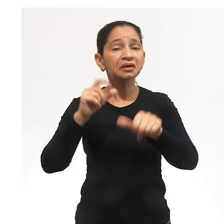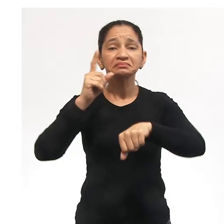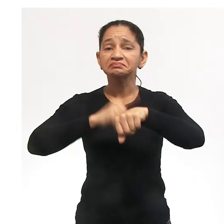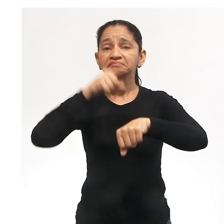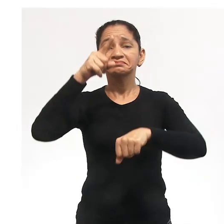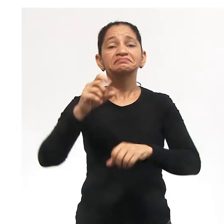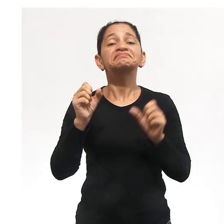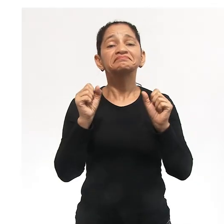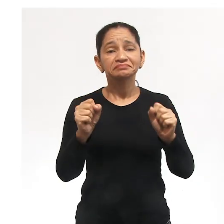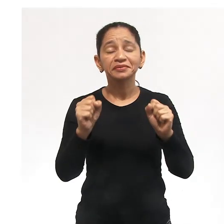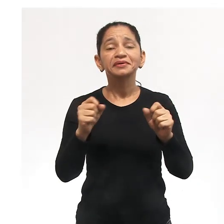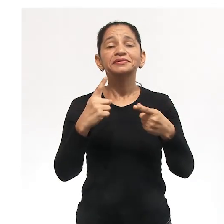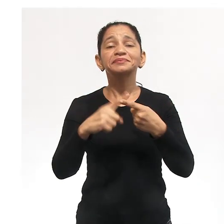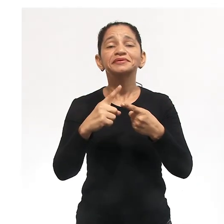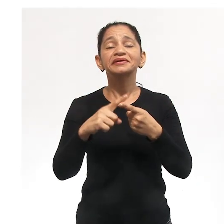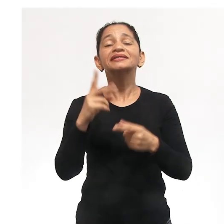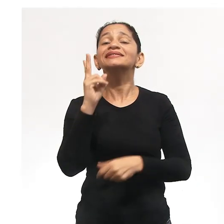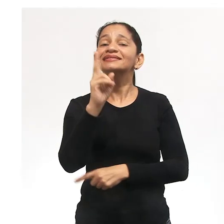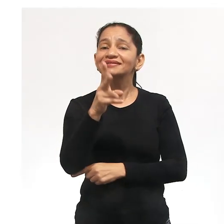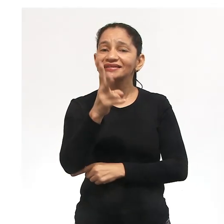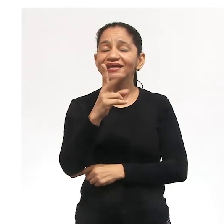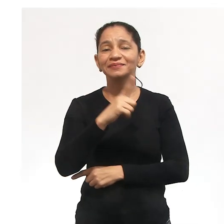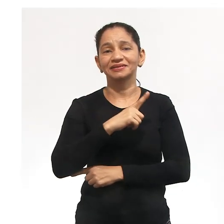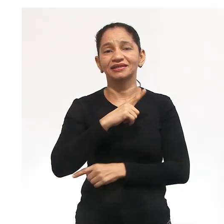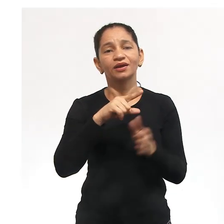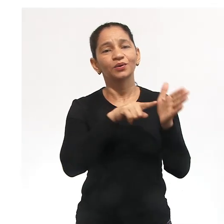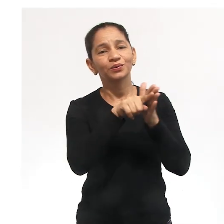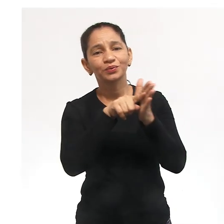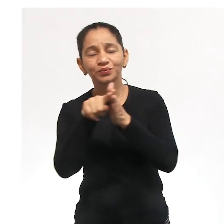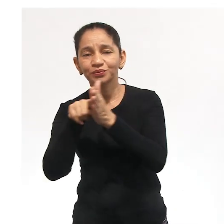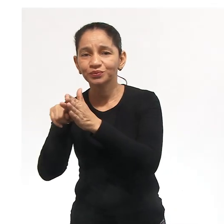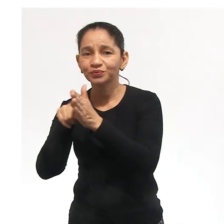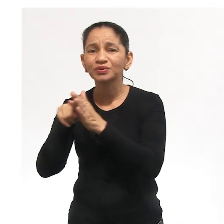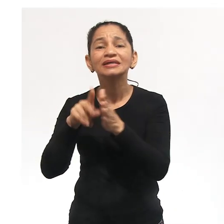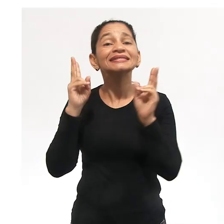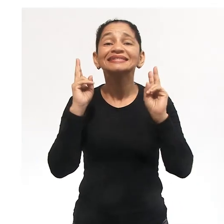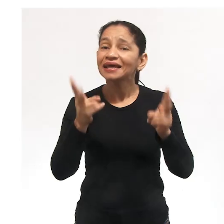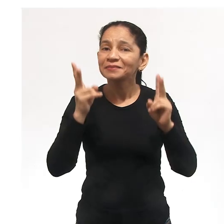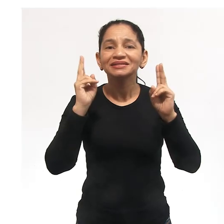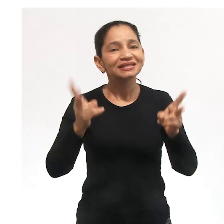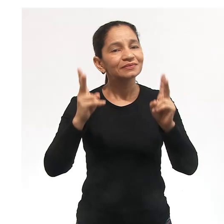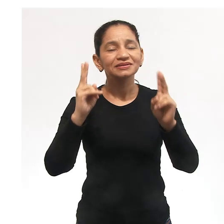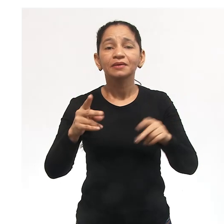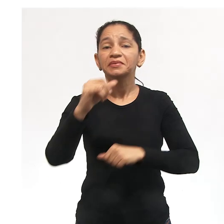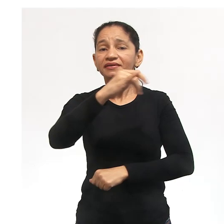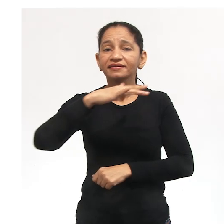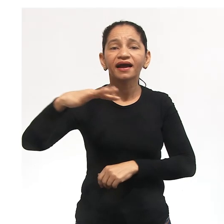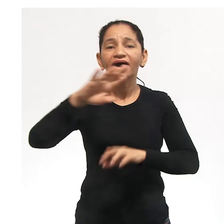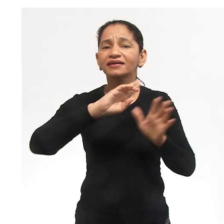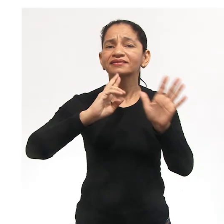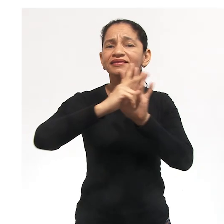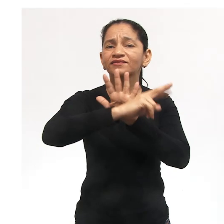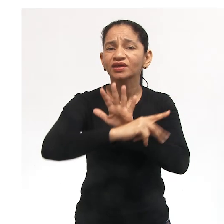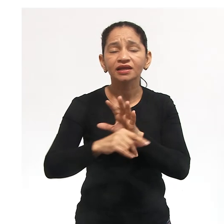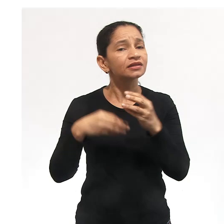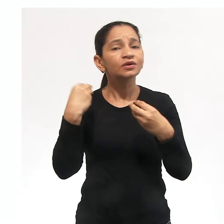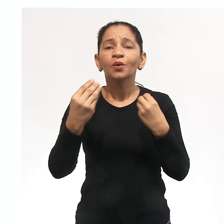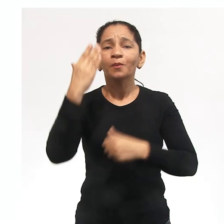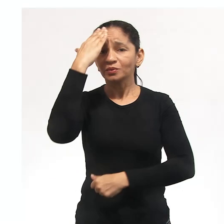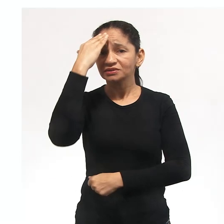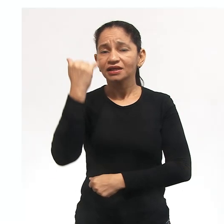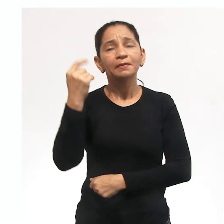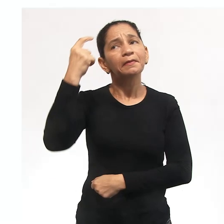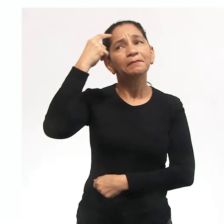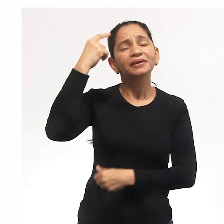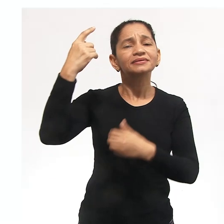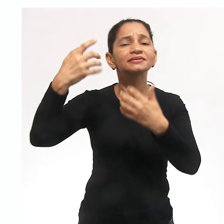Por quê? Estão se fazendo sempre investigações e pesquisas científicas, não é verdade? Como